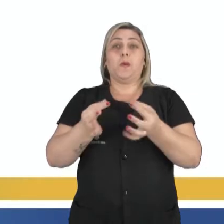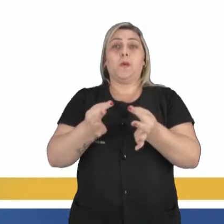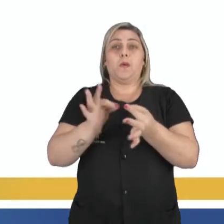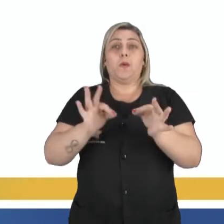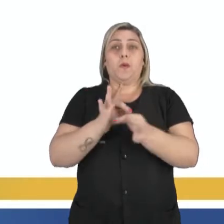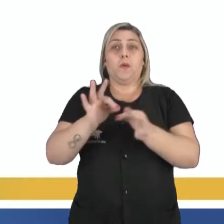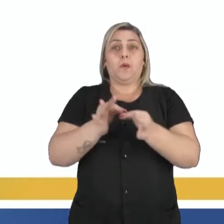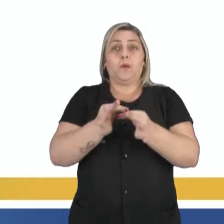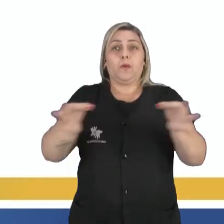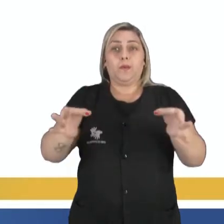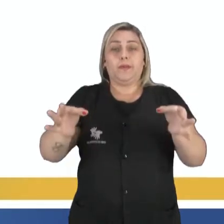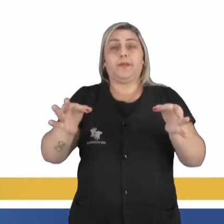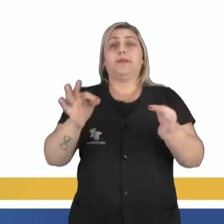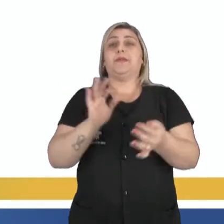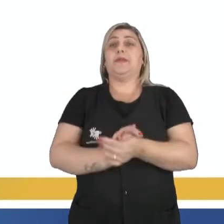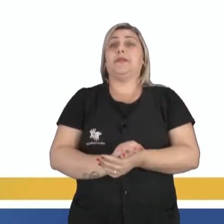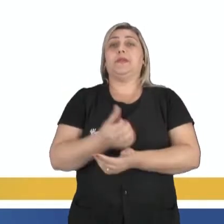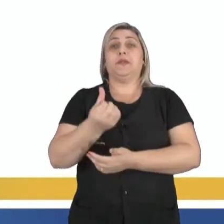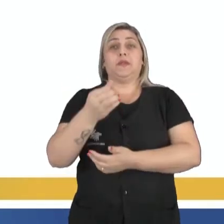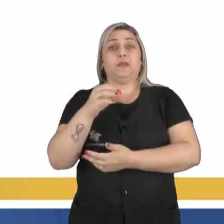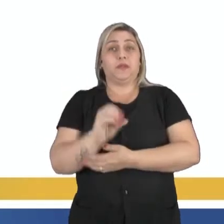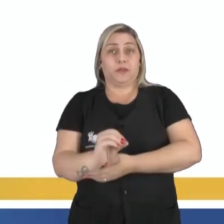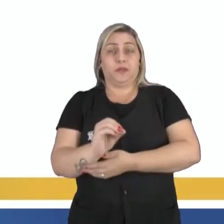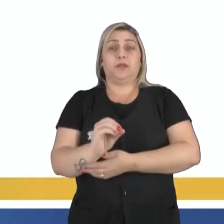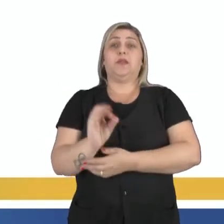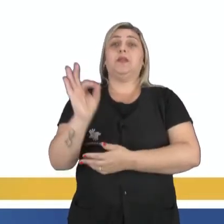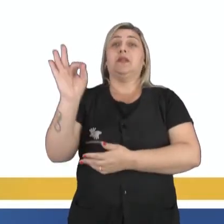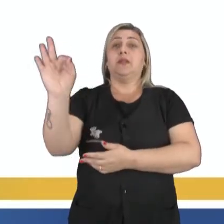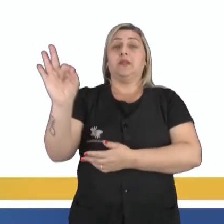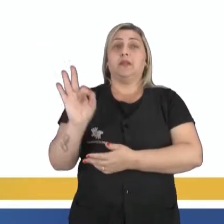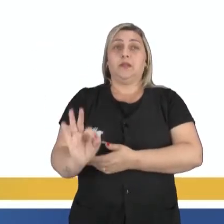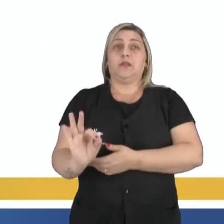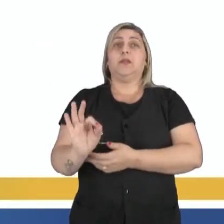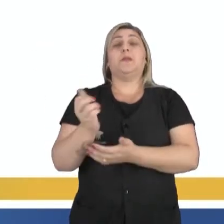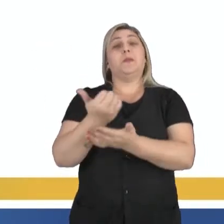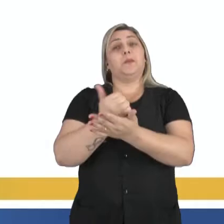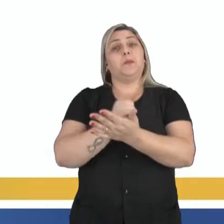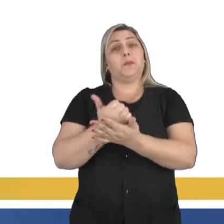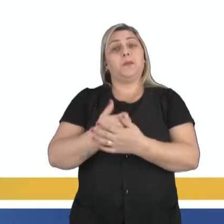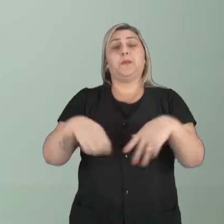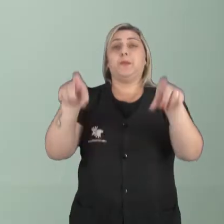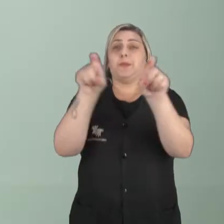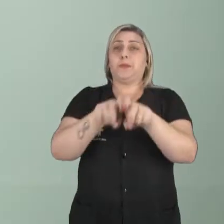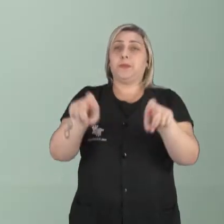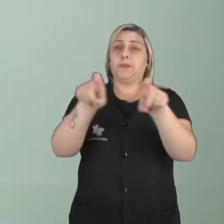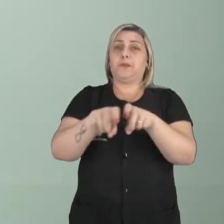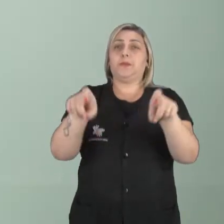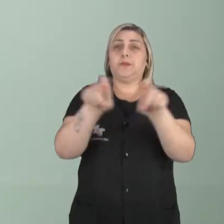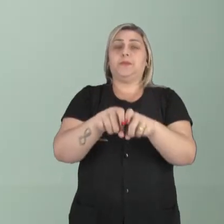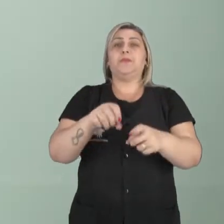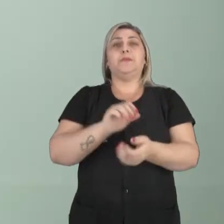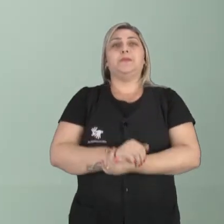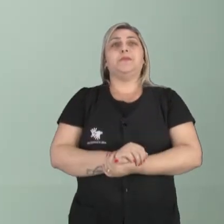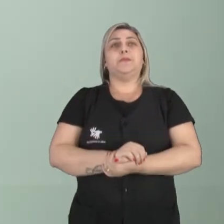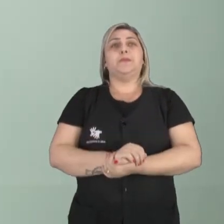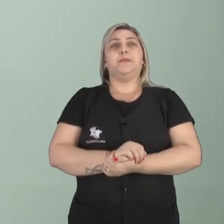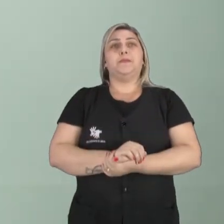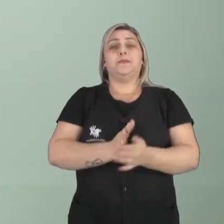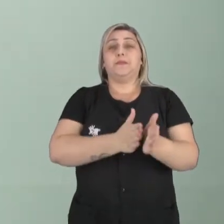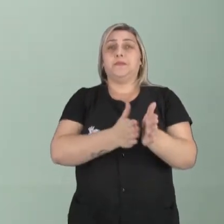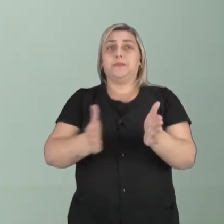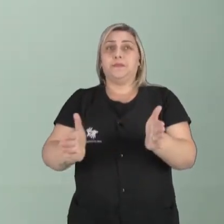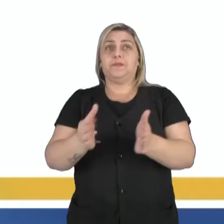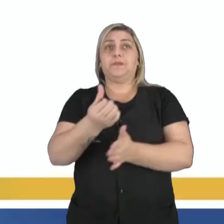sapato, o cadarço, 66% são capazes de operar jogos de computador. Na